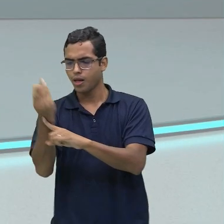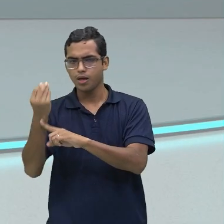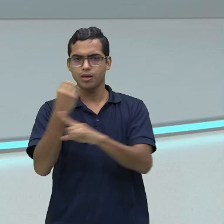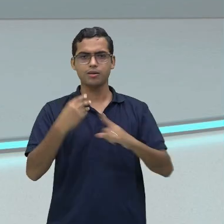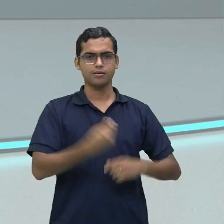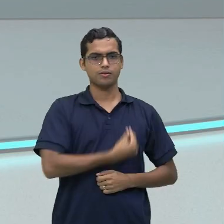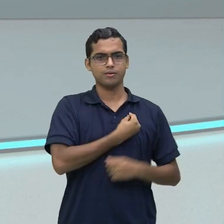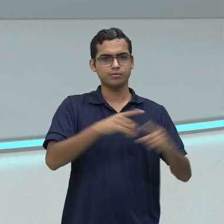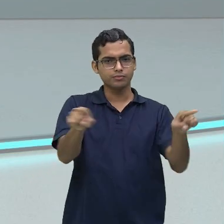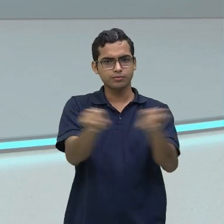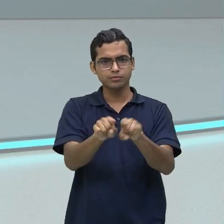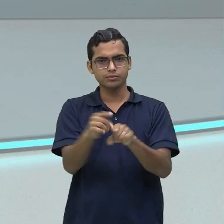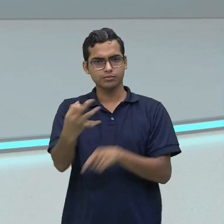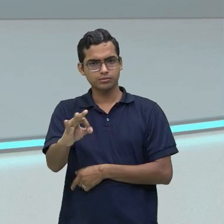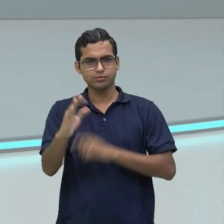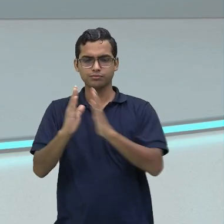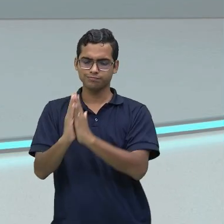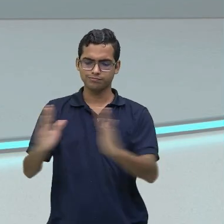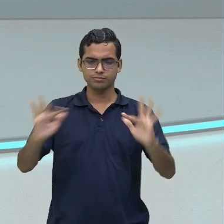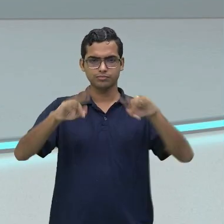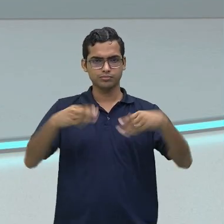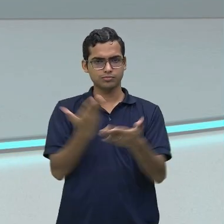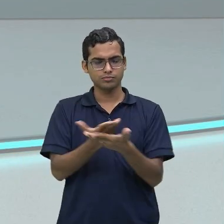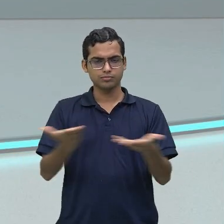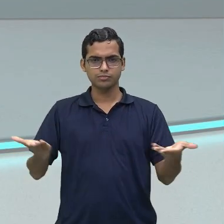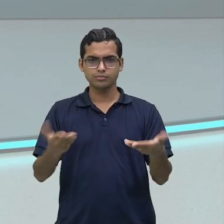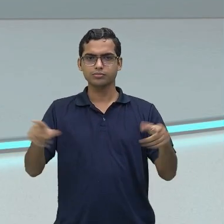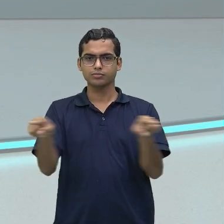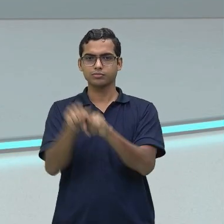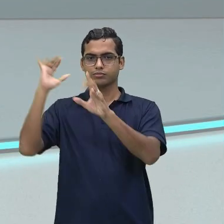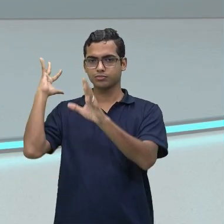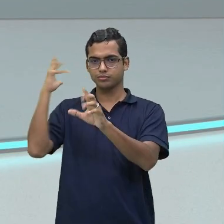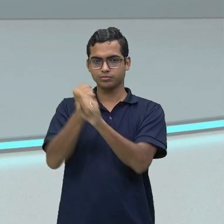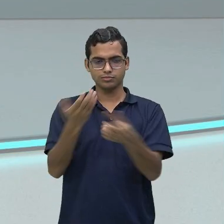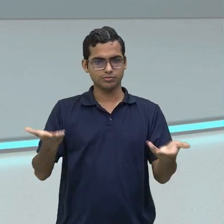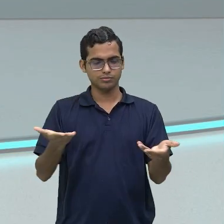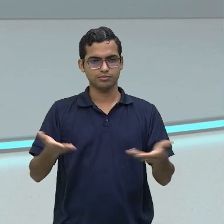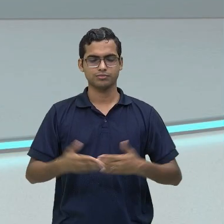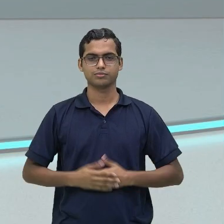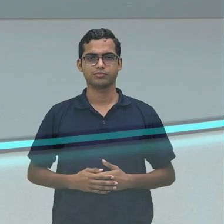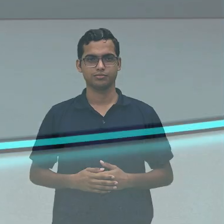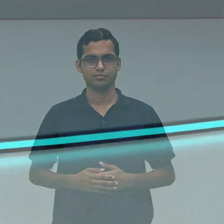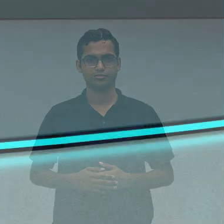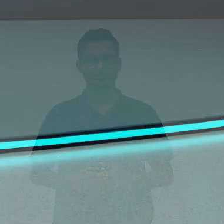e na vida. Assim, a gente vai chegando ao final da nossa aula de hoje.